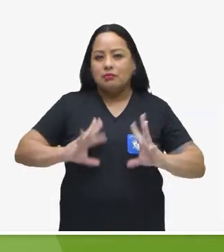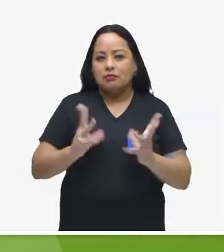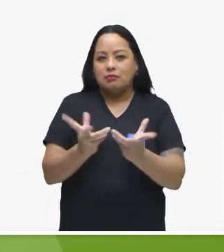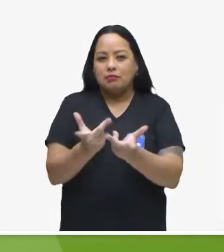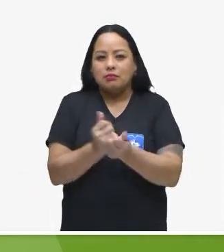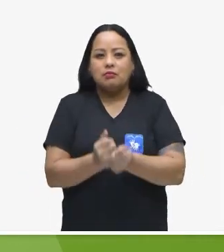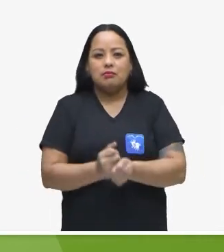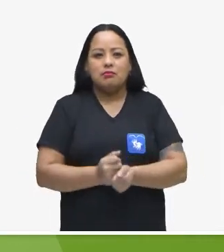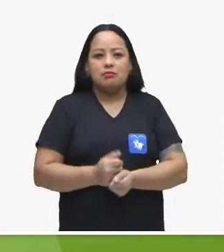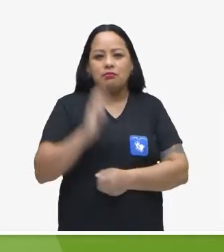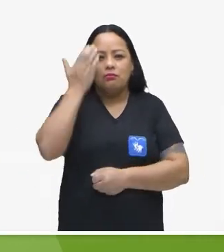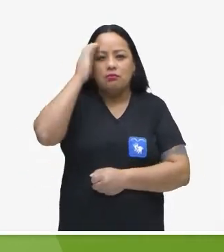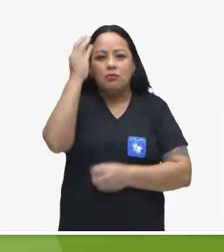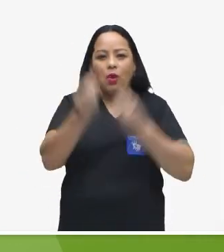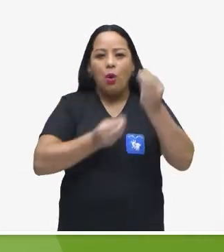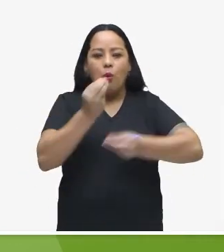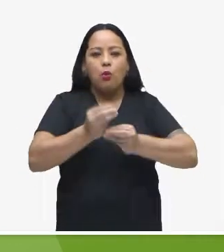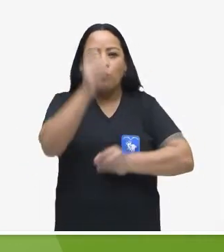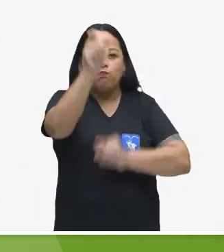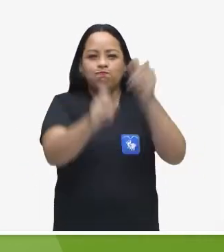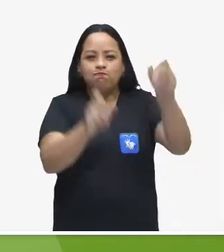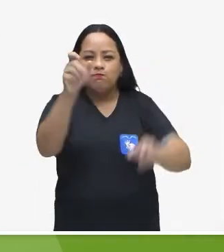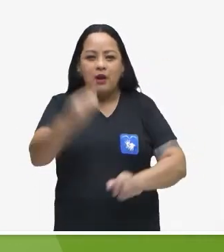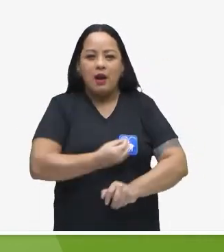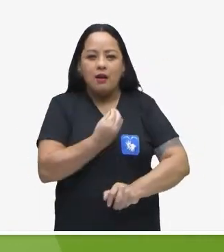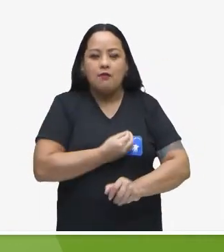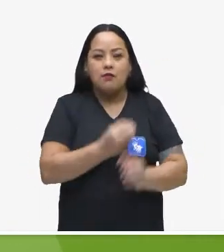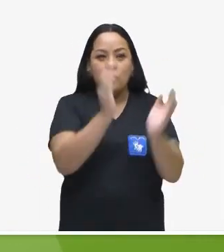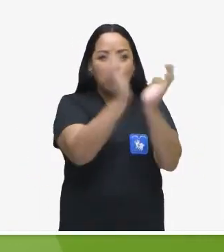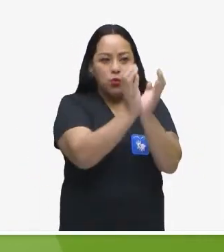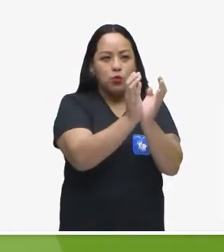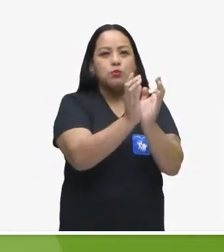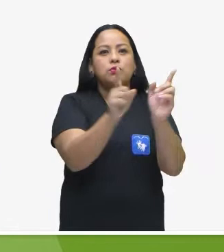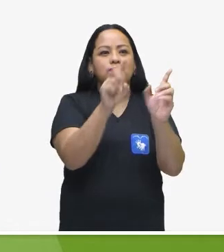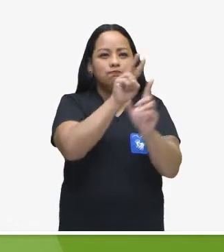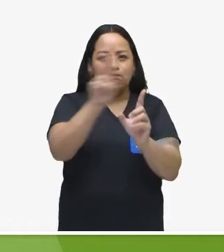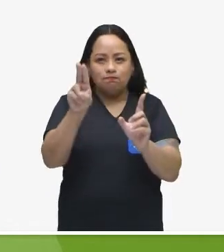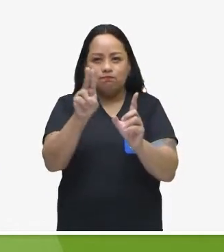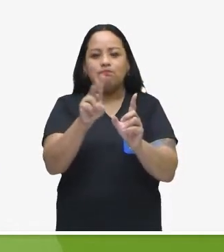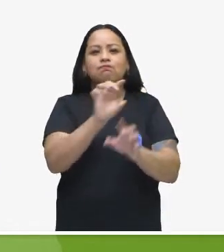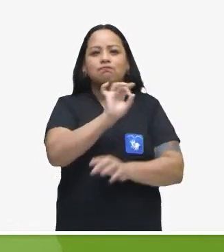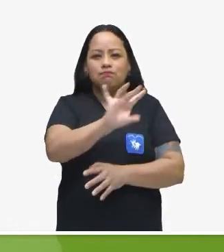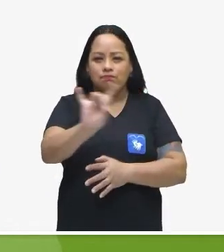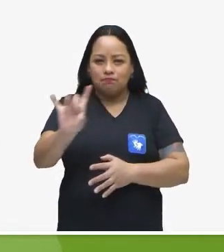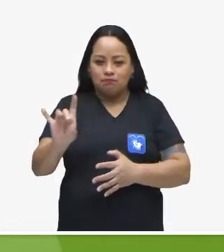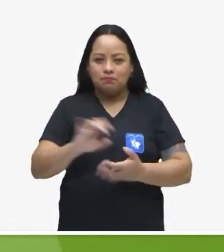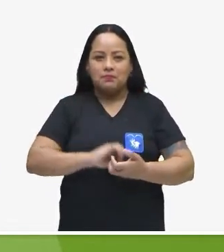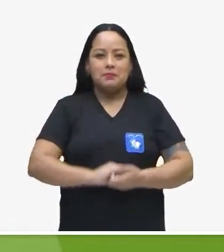Habilidade: compreender como seres vivos são classificados e nomeados.